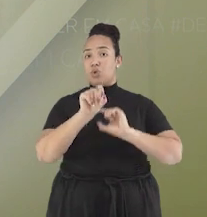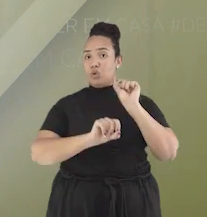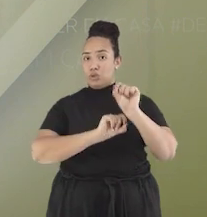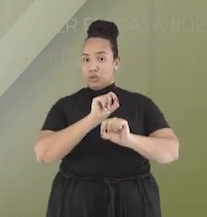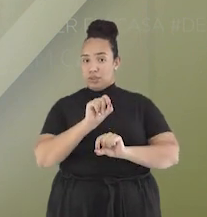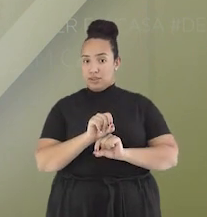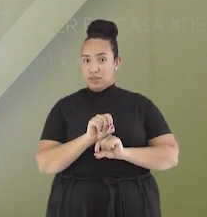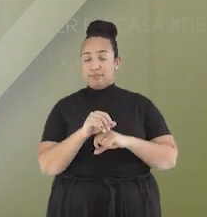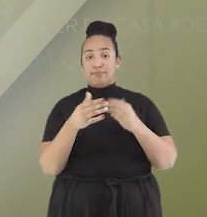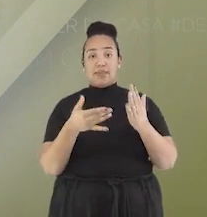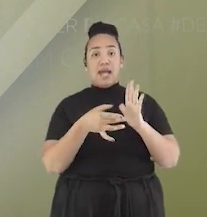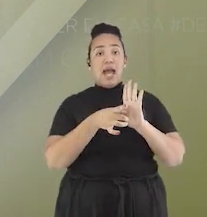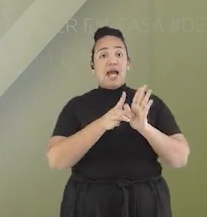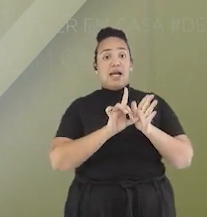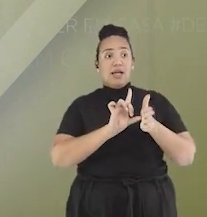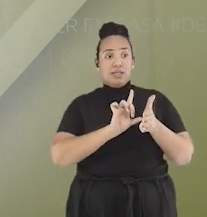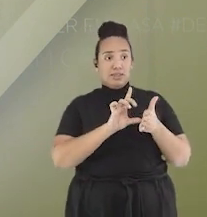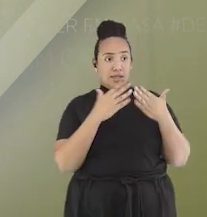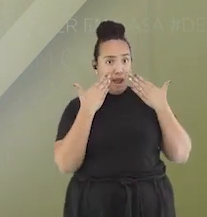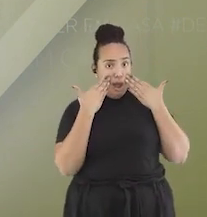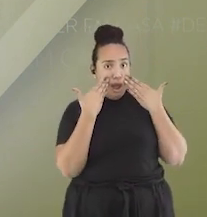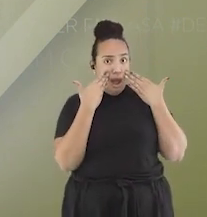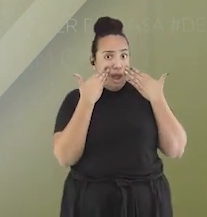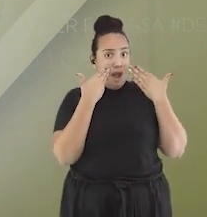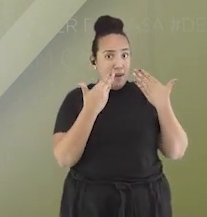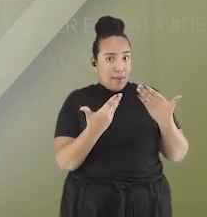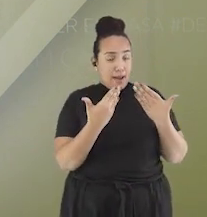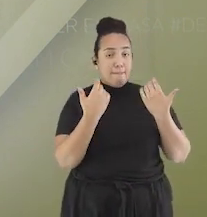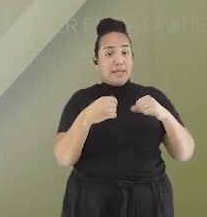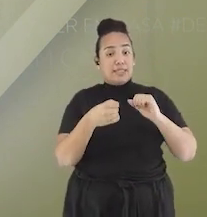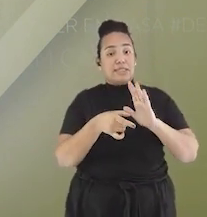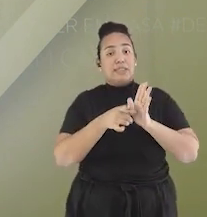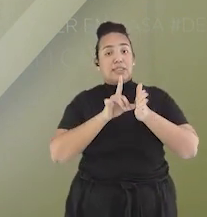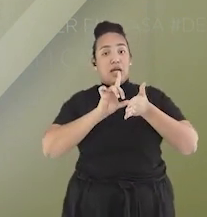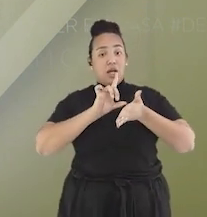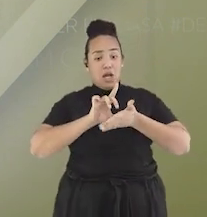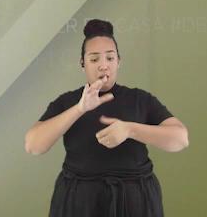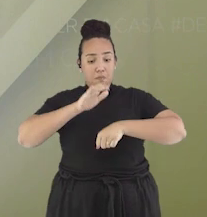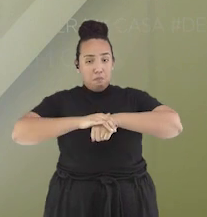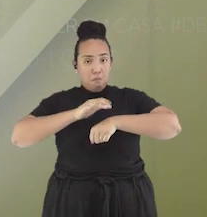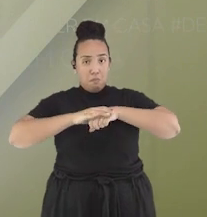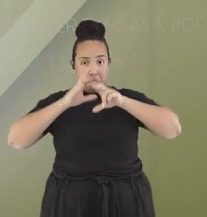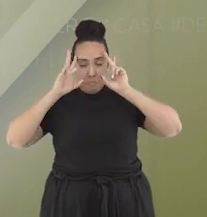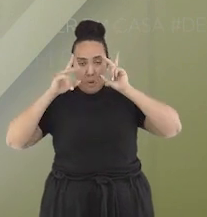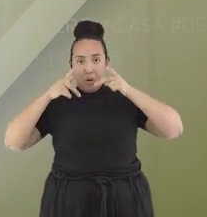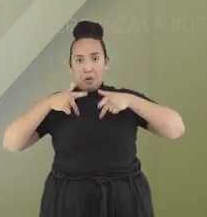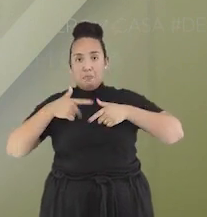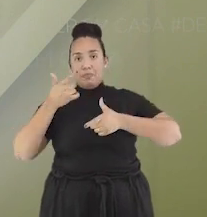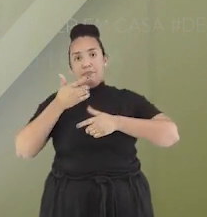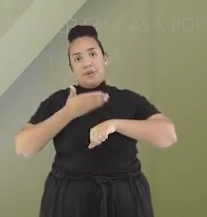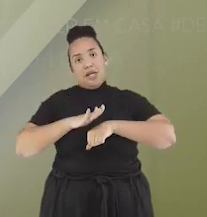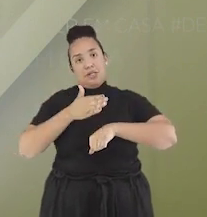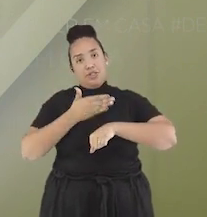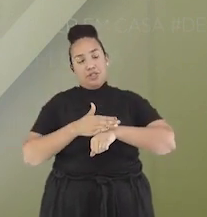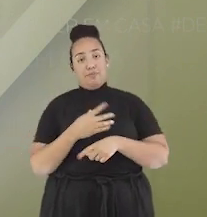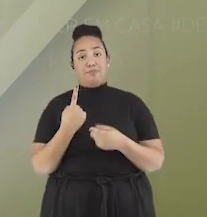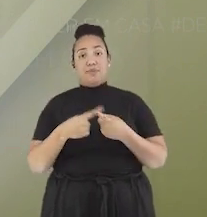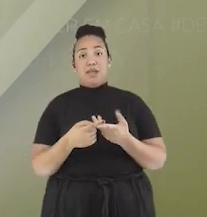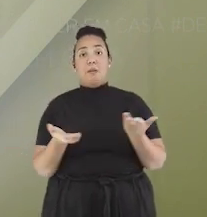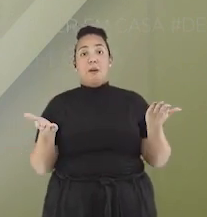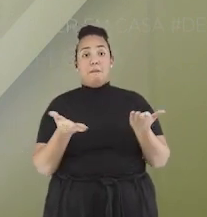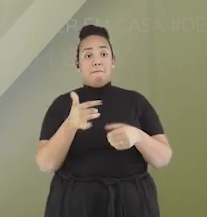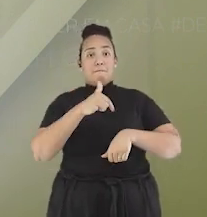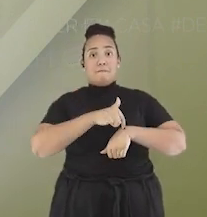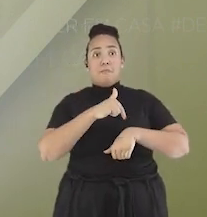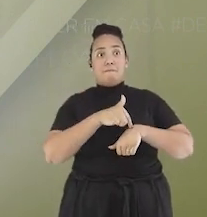o seguinte: antes da leitura em voz alta, é importante fazer a leitura em voz baixa.